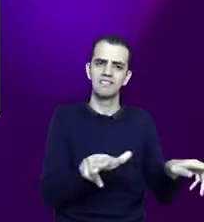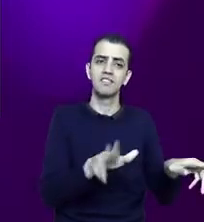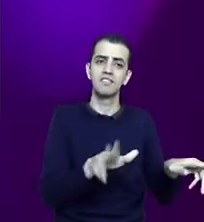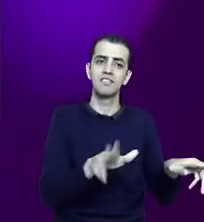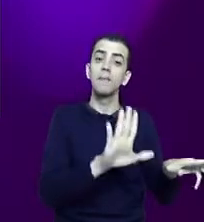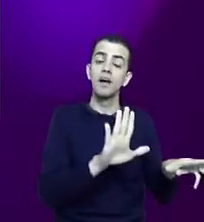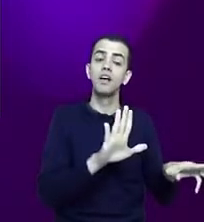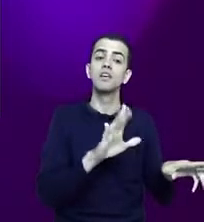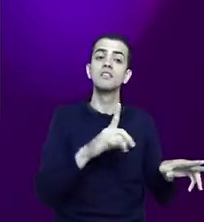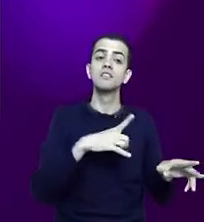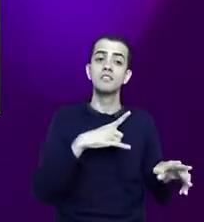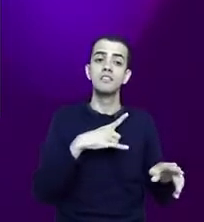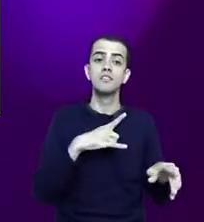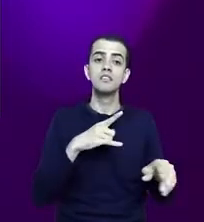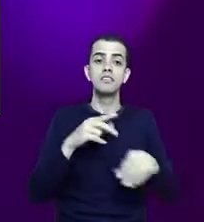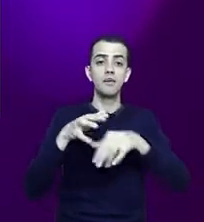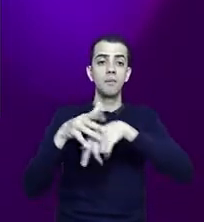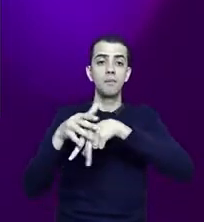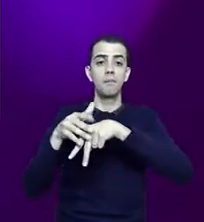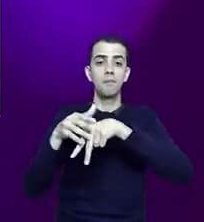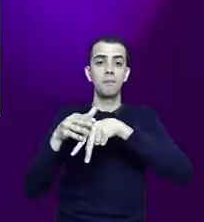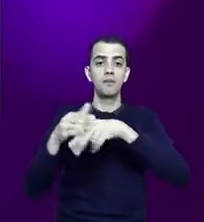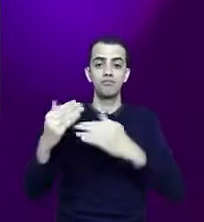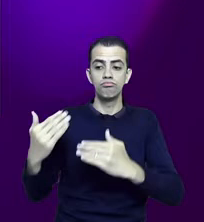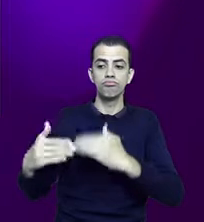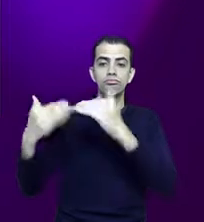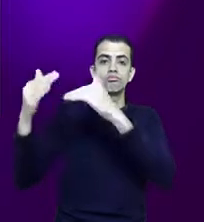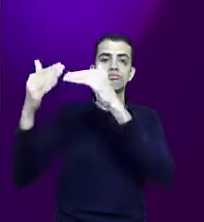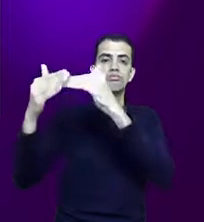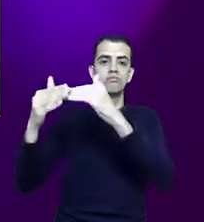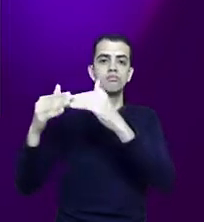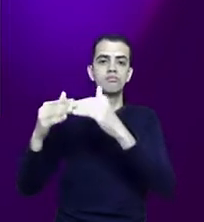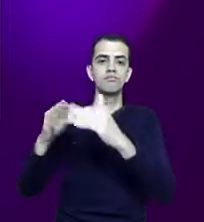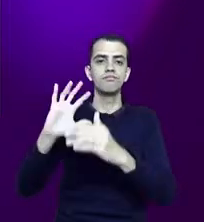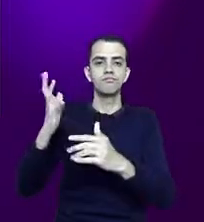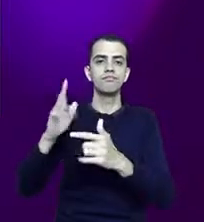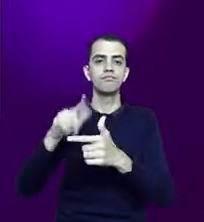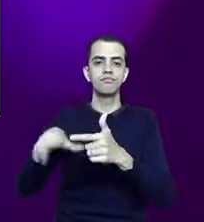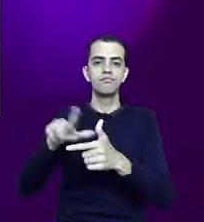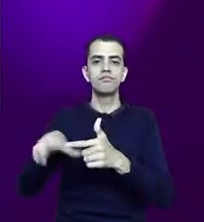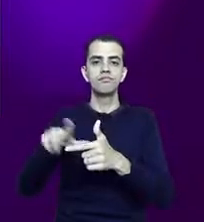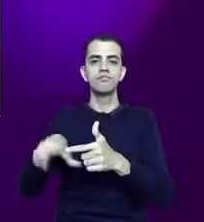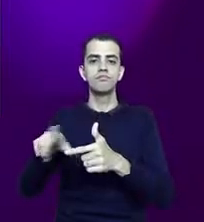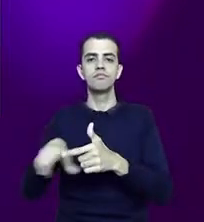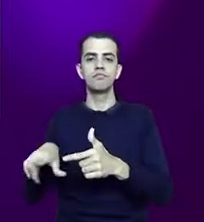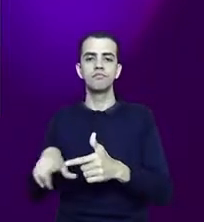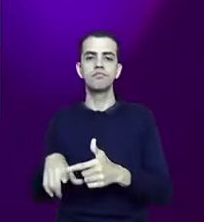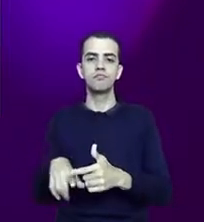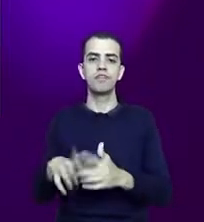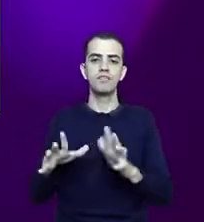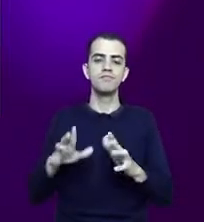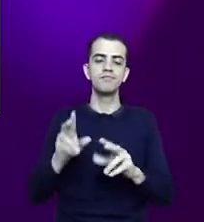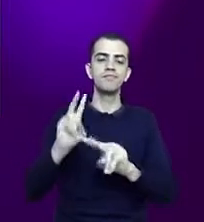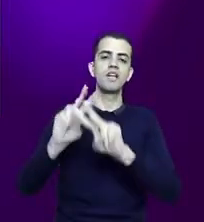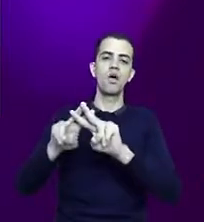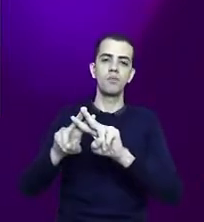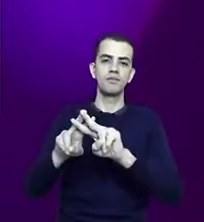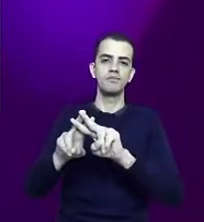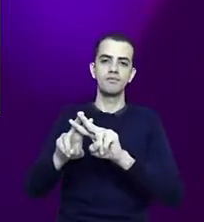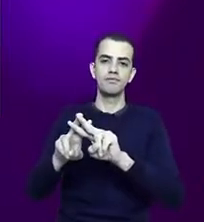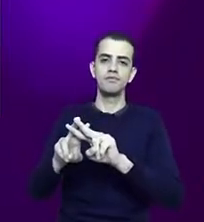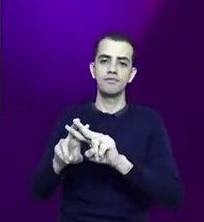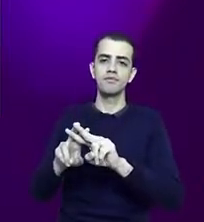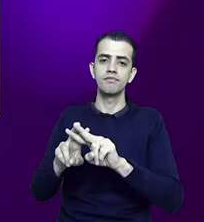percentual de pacientes que evolui com consolidação viciosa ainda é bastante significativo, e a consolidação